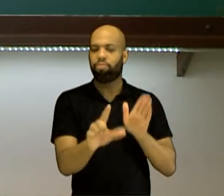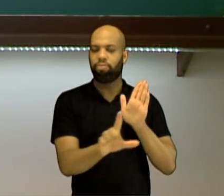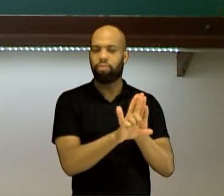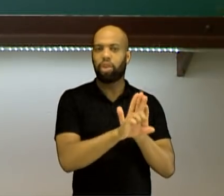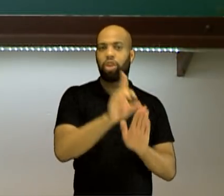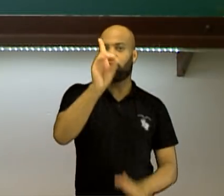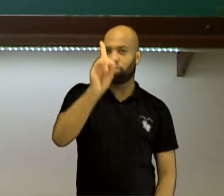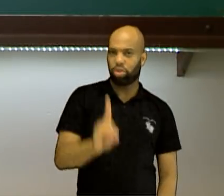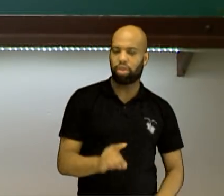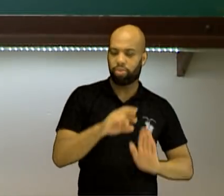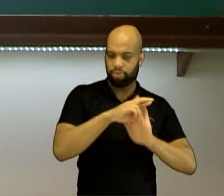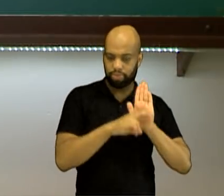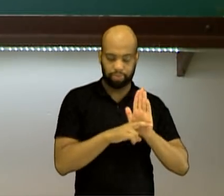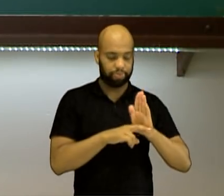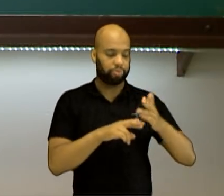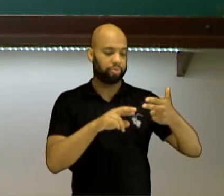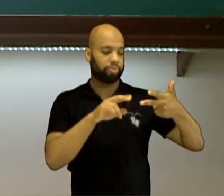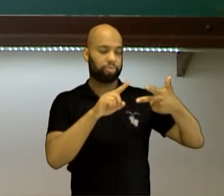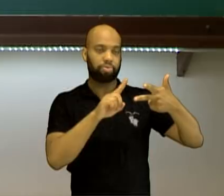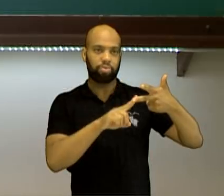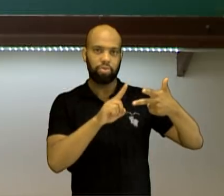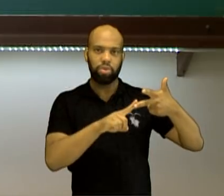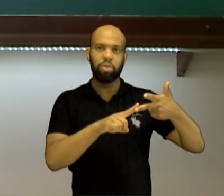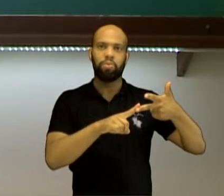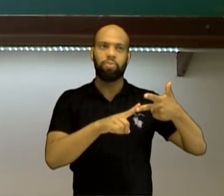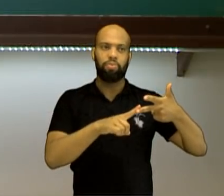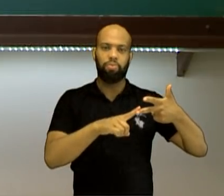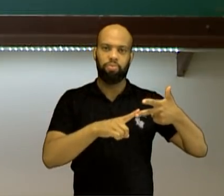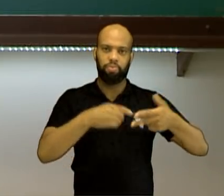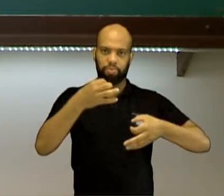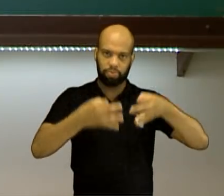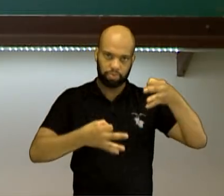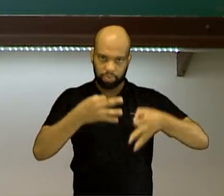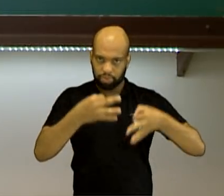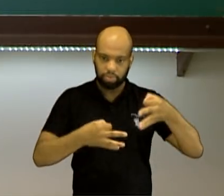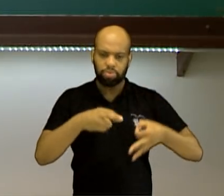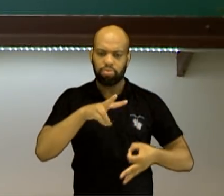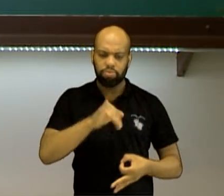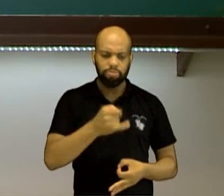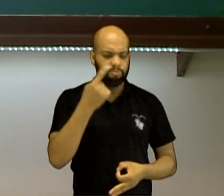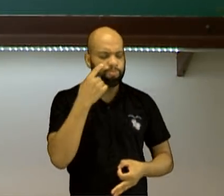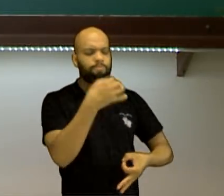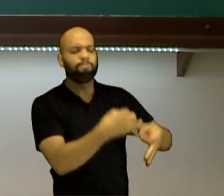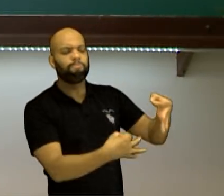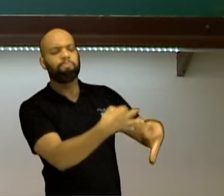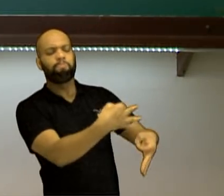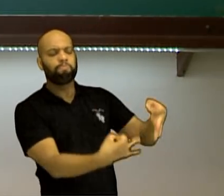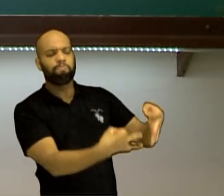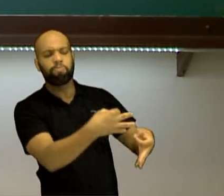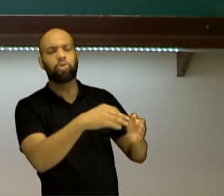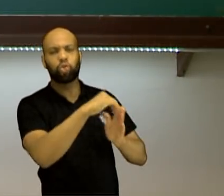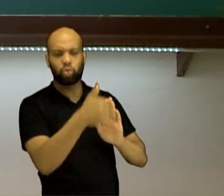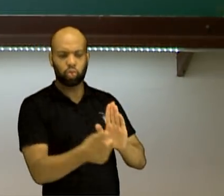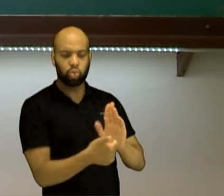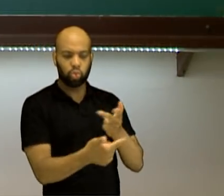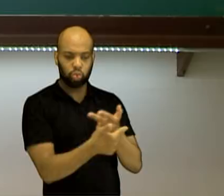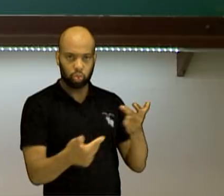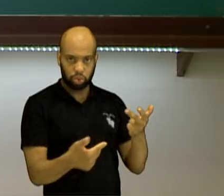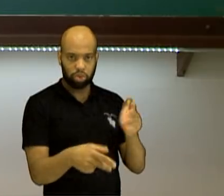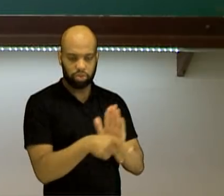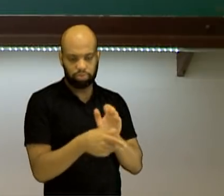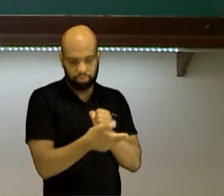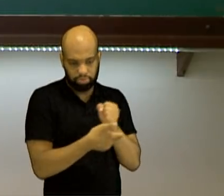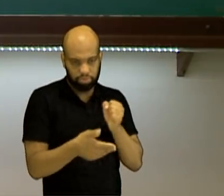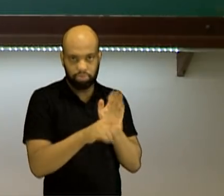e regras, o judiciário vai julgar aí todas as questões que envolvem essas leis e o executivo